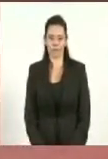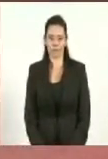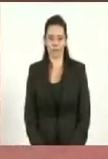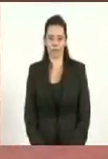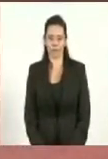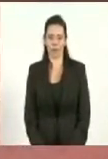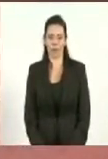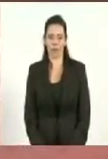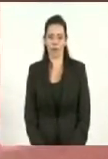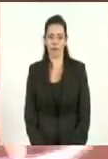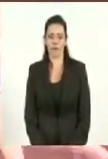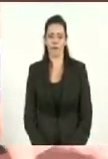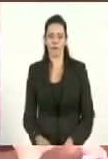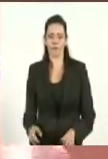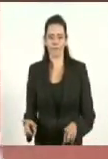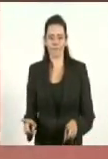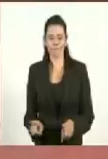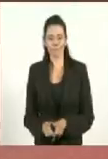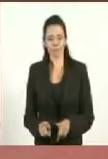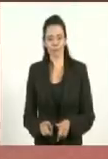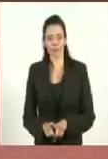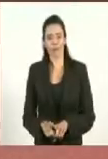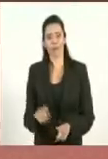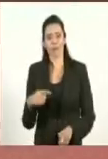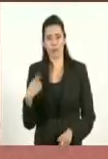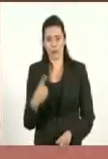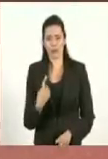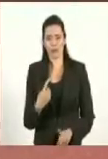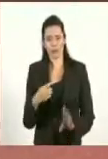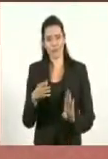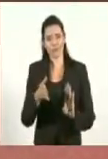Essa é a nossa indicação,